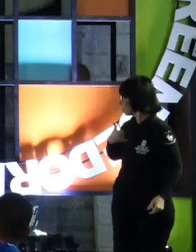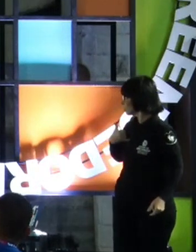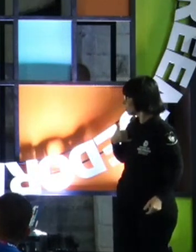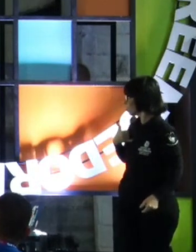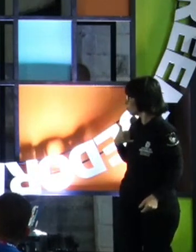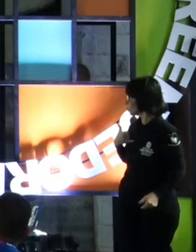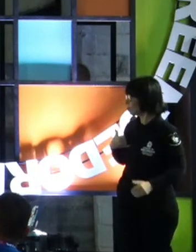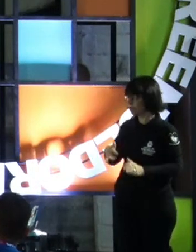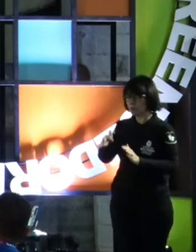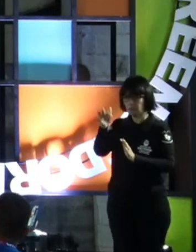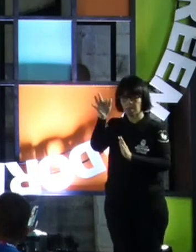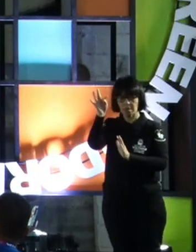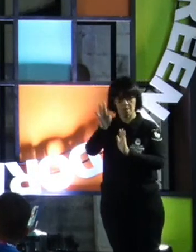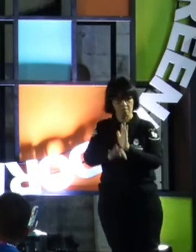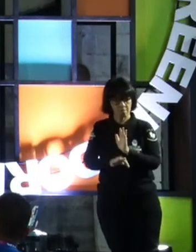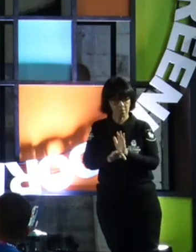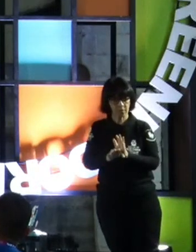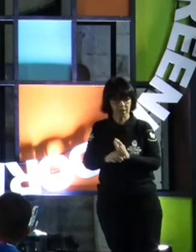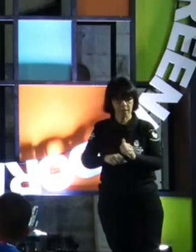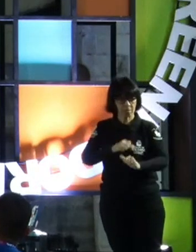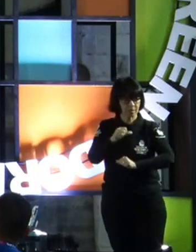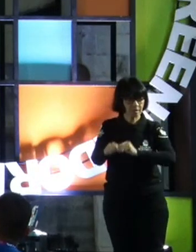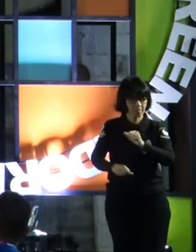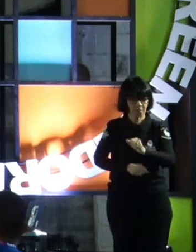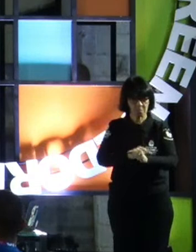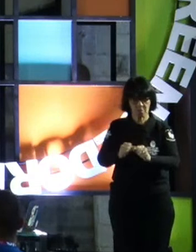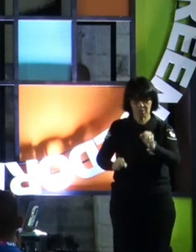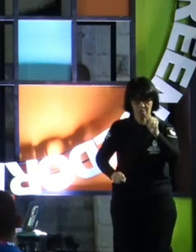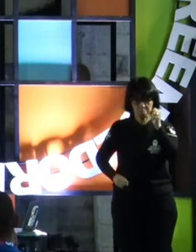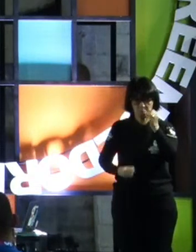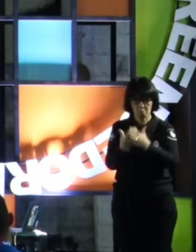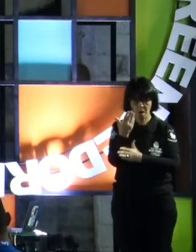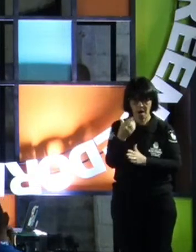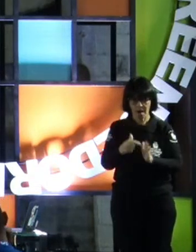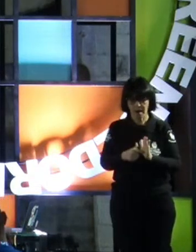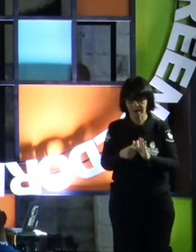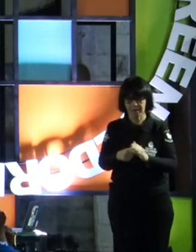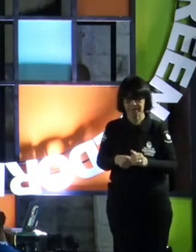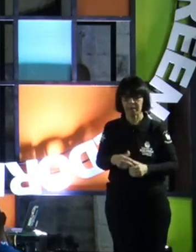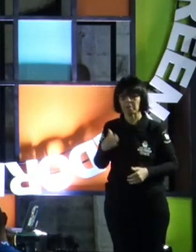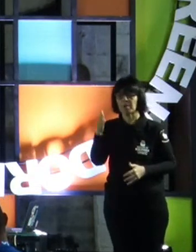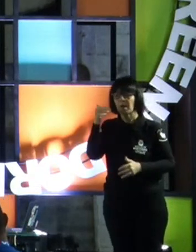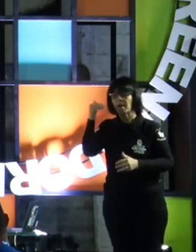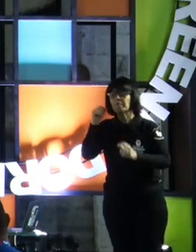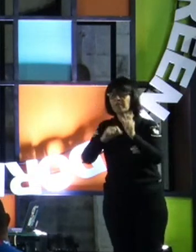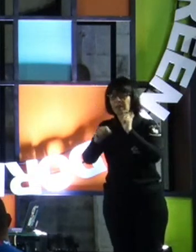virou um artigo. Está no meu LinkedIn, vocês podem assistir. A viagem é a seguinte.